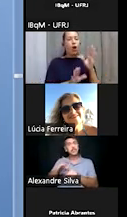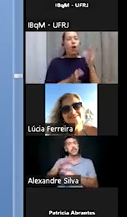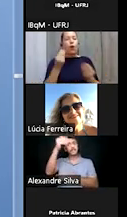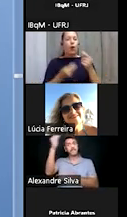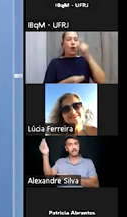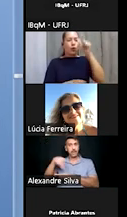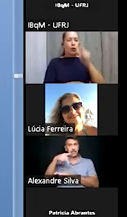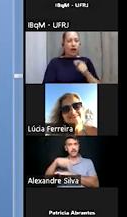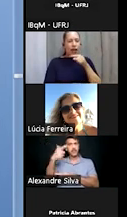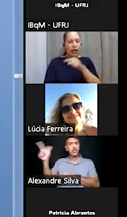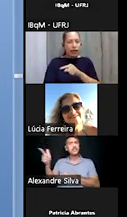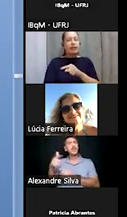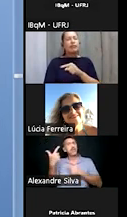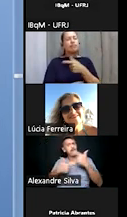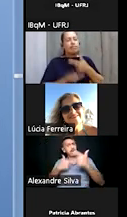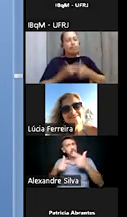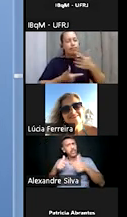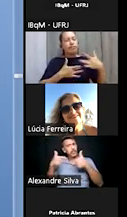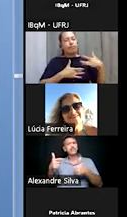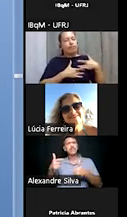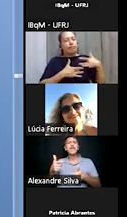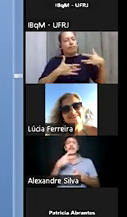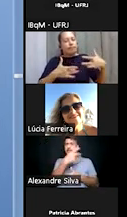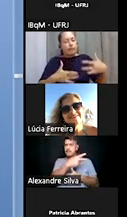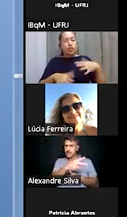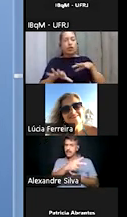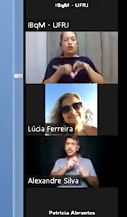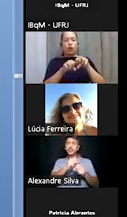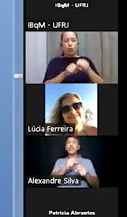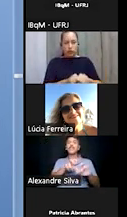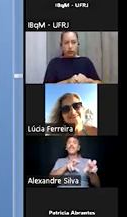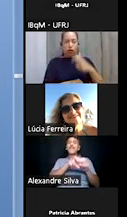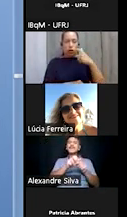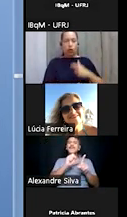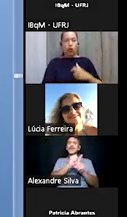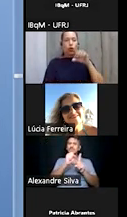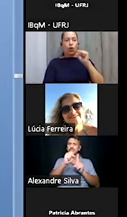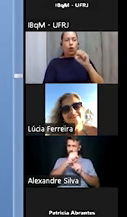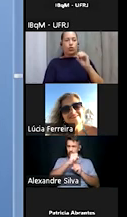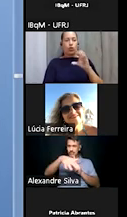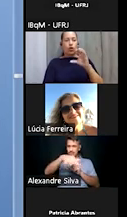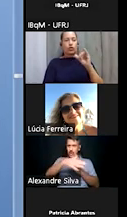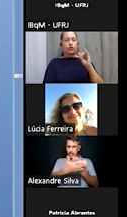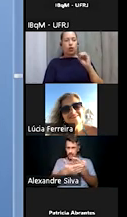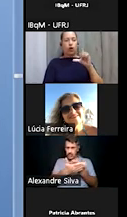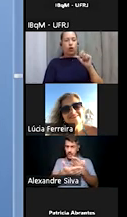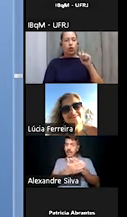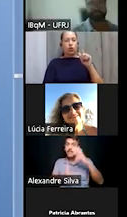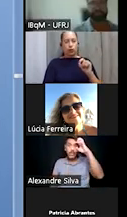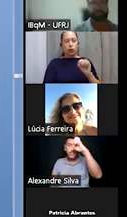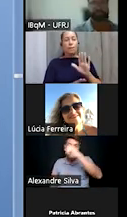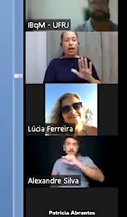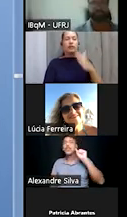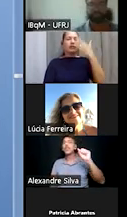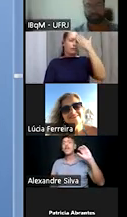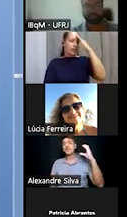muito generosa. Ele tinha uma formação como sociólogo, mas de entender o que era a ciência,